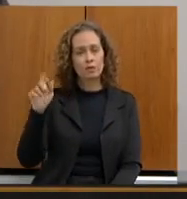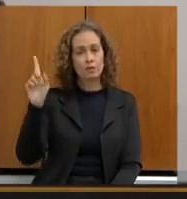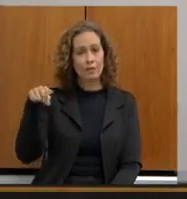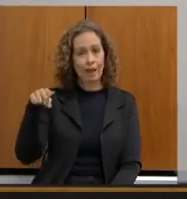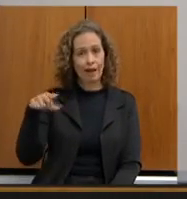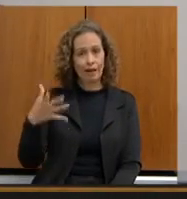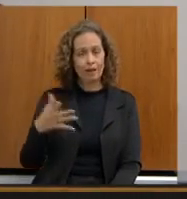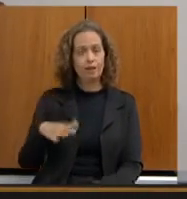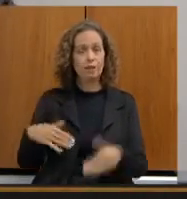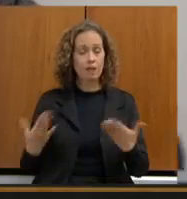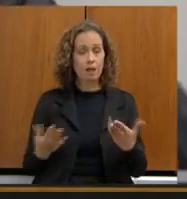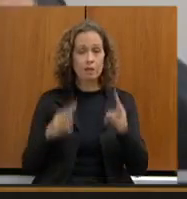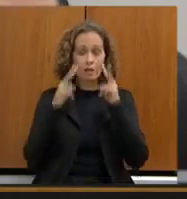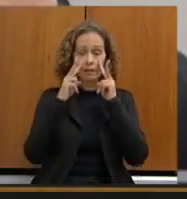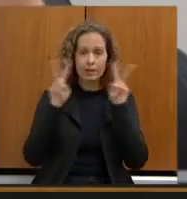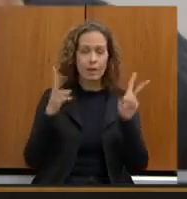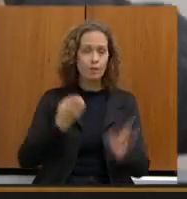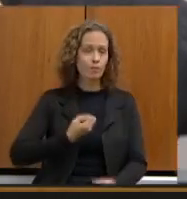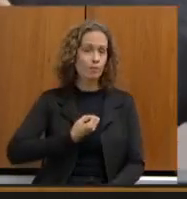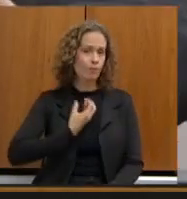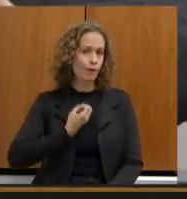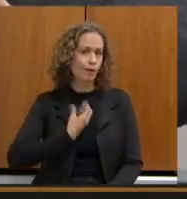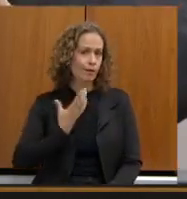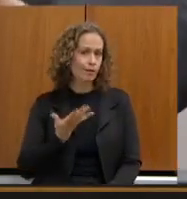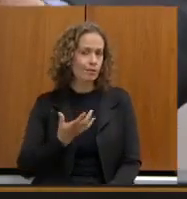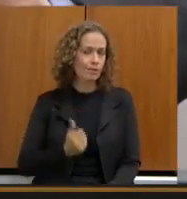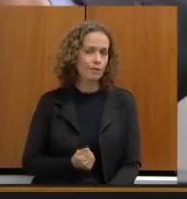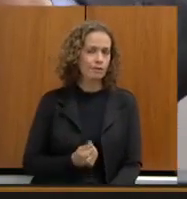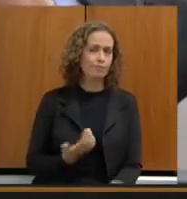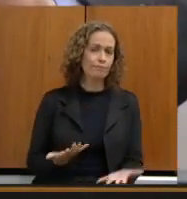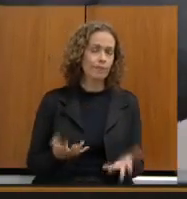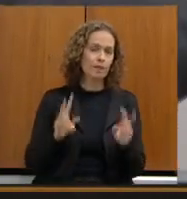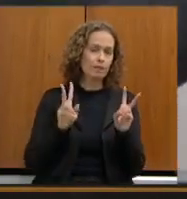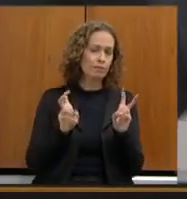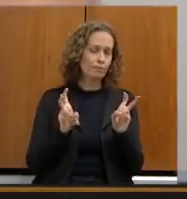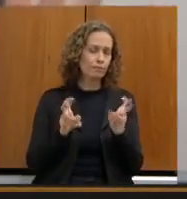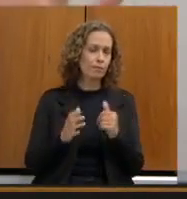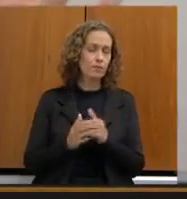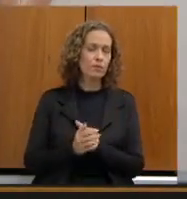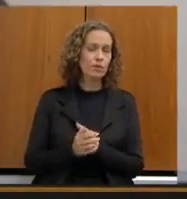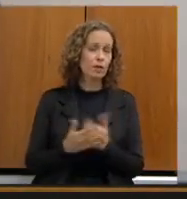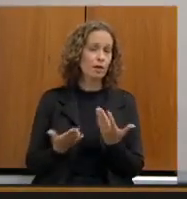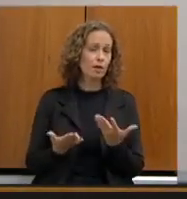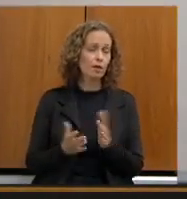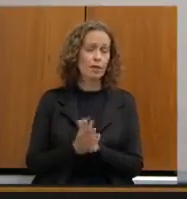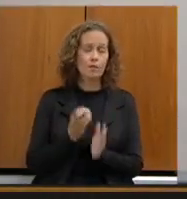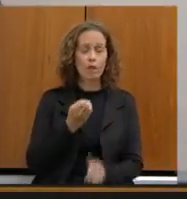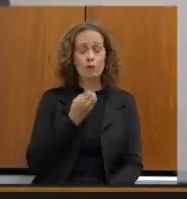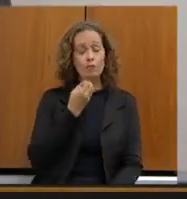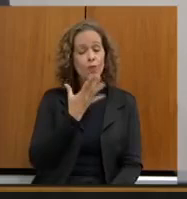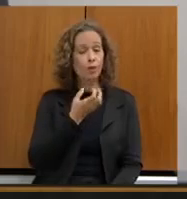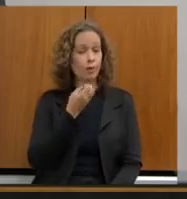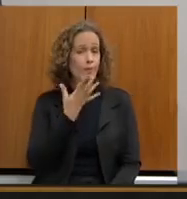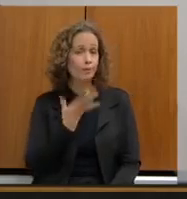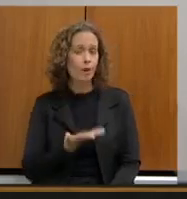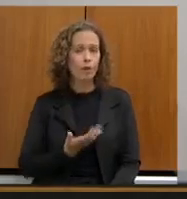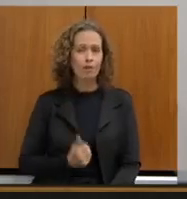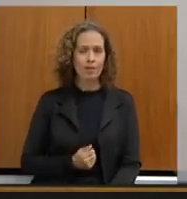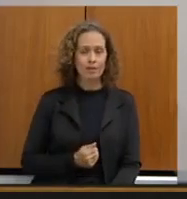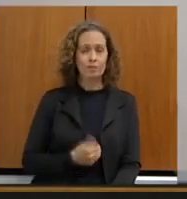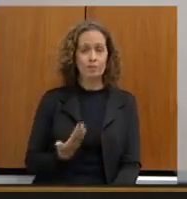lírica é eu diria angelical no caso de